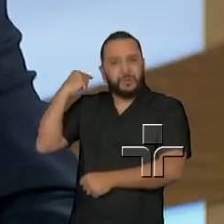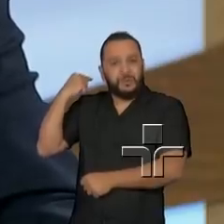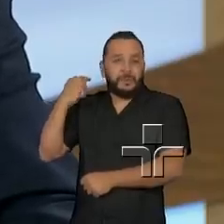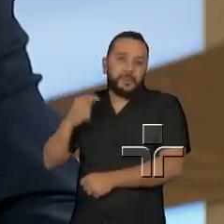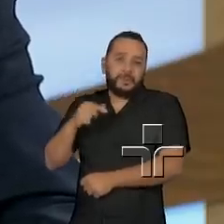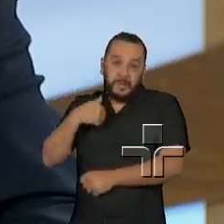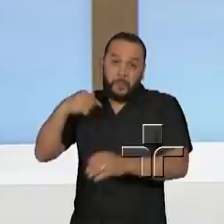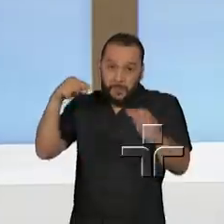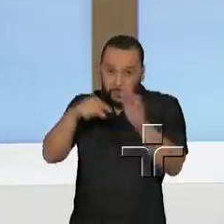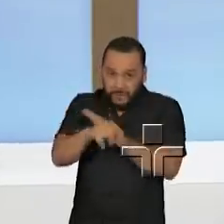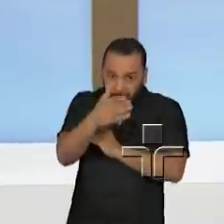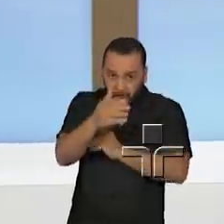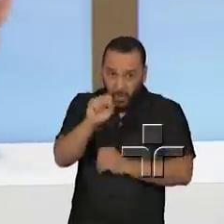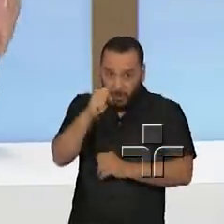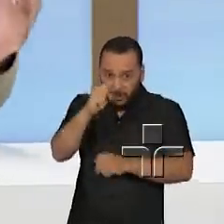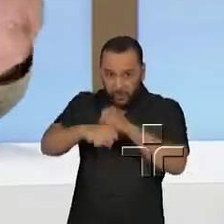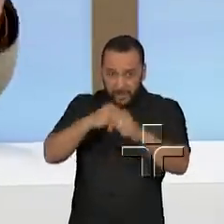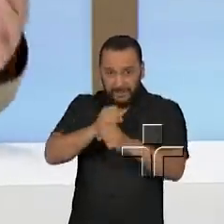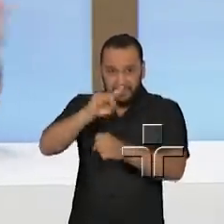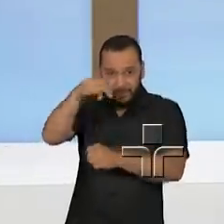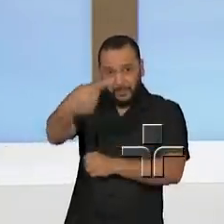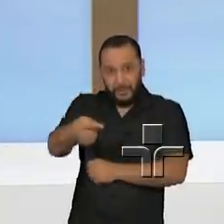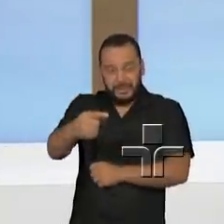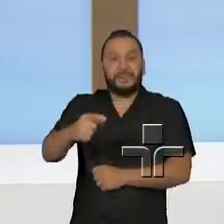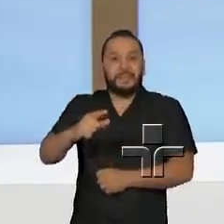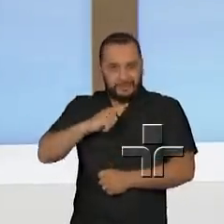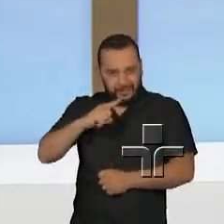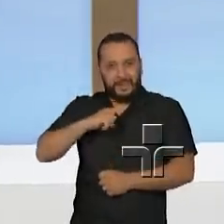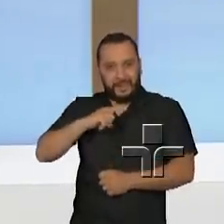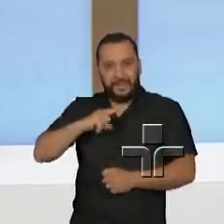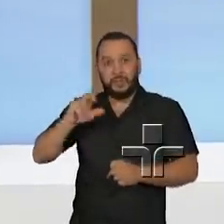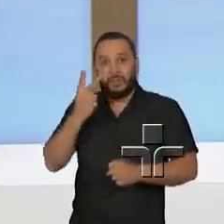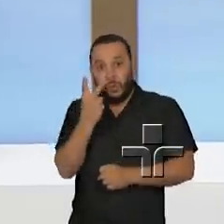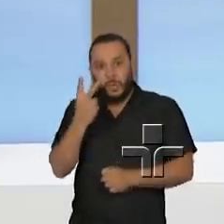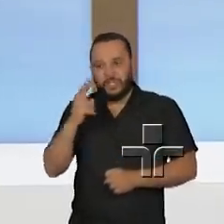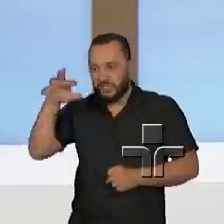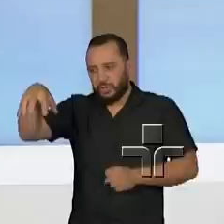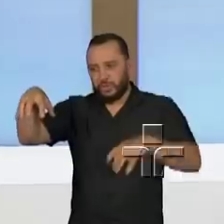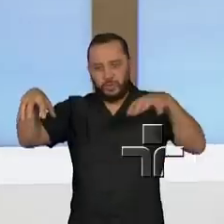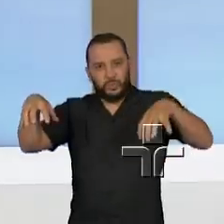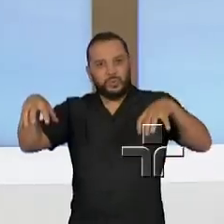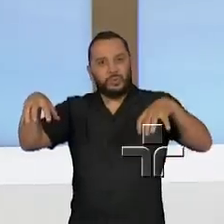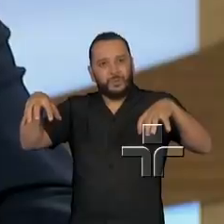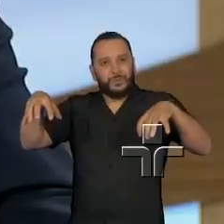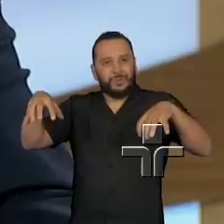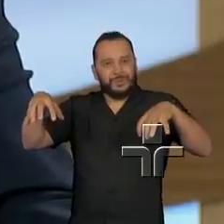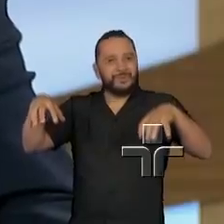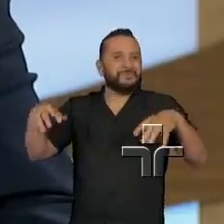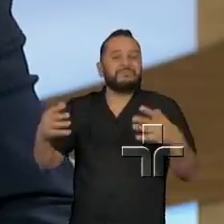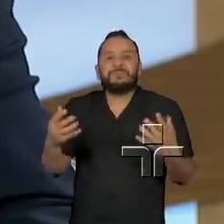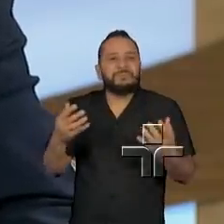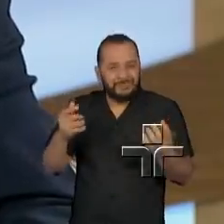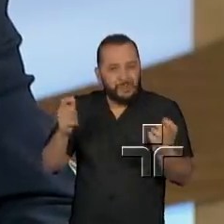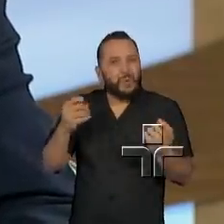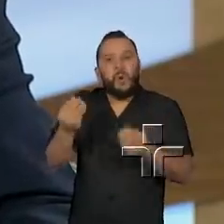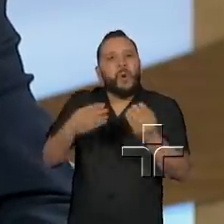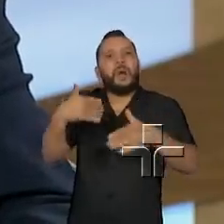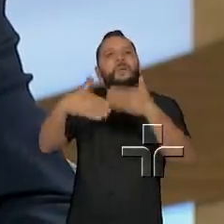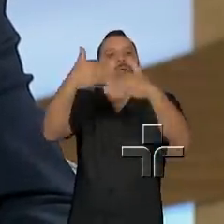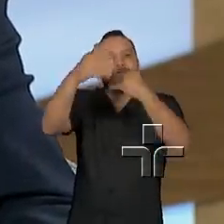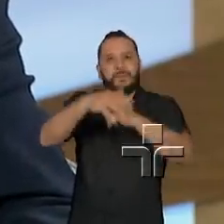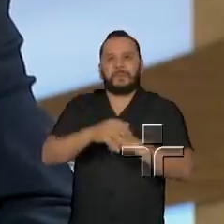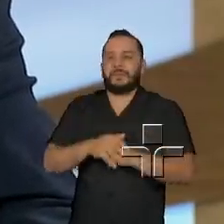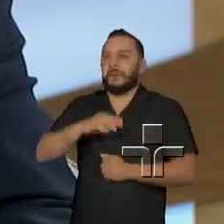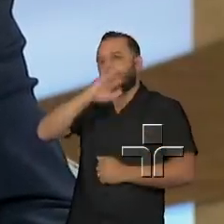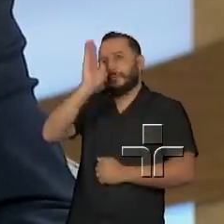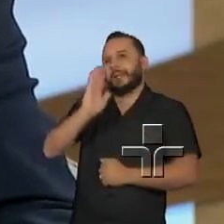essa pergunta agora. 8 anos depois, tem espaço? Como é que você leria a evolução dos 2 institutos desde aquele momento? Bernardo, no Brasil tem